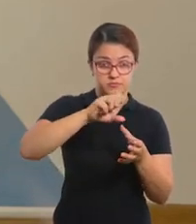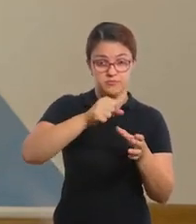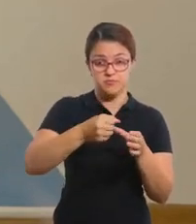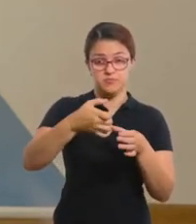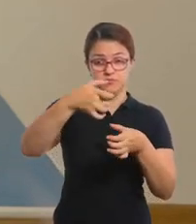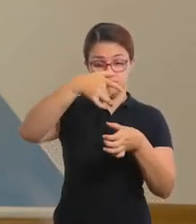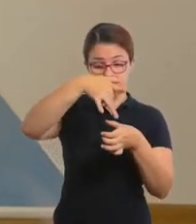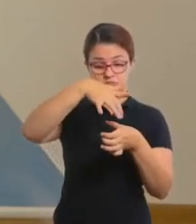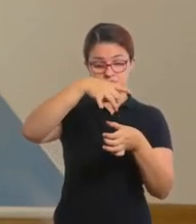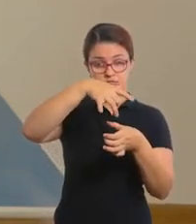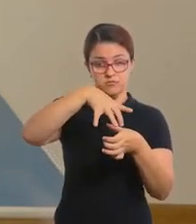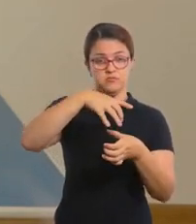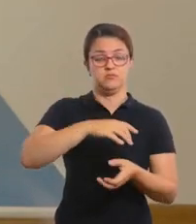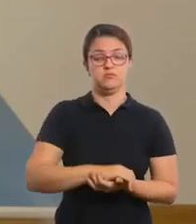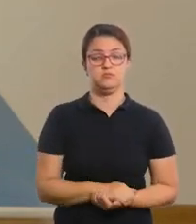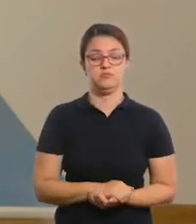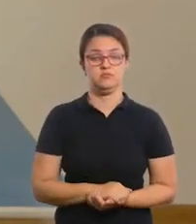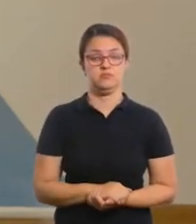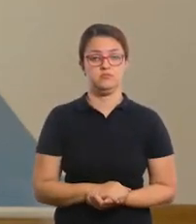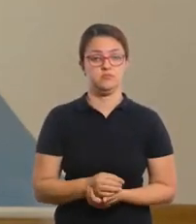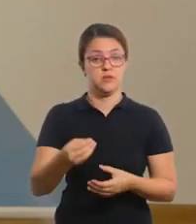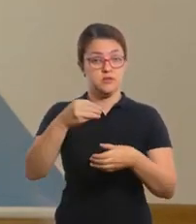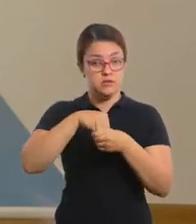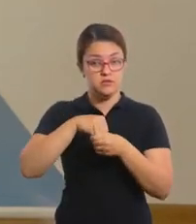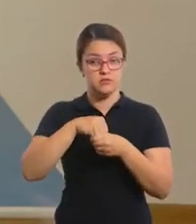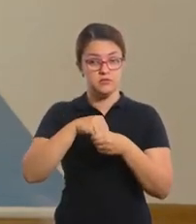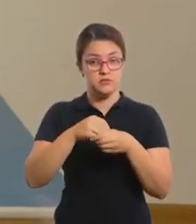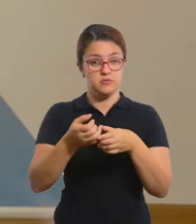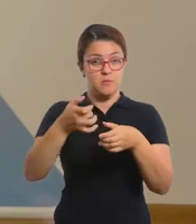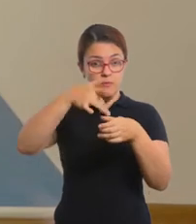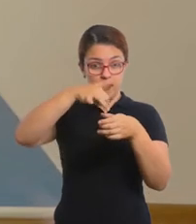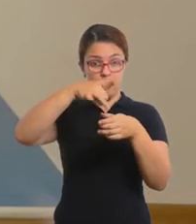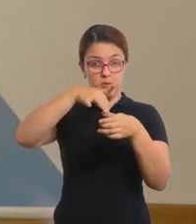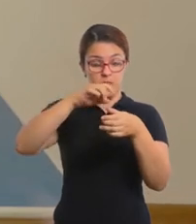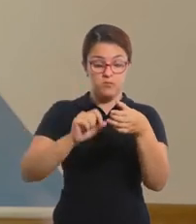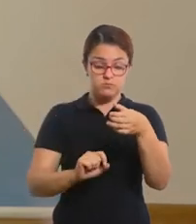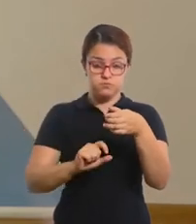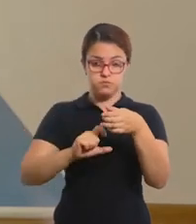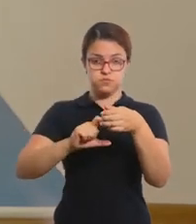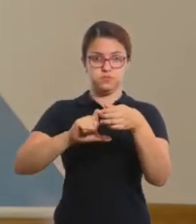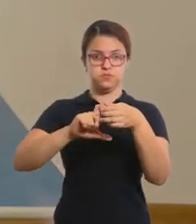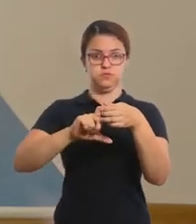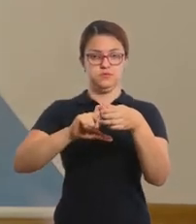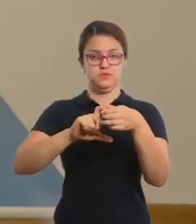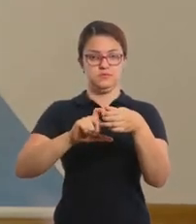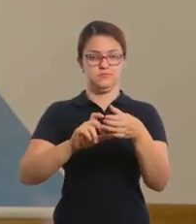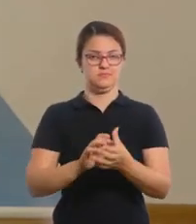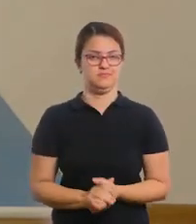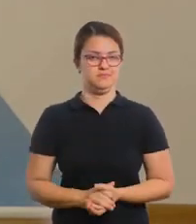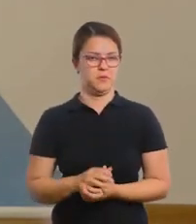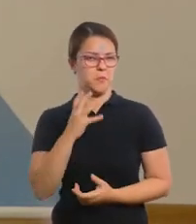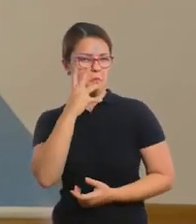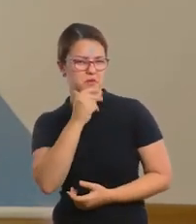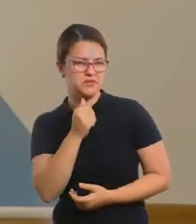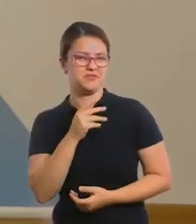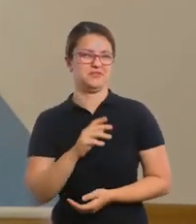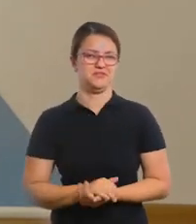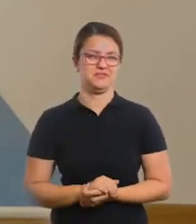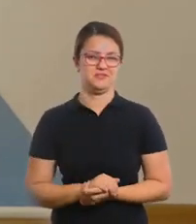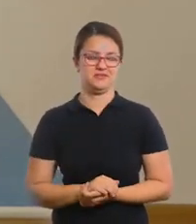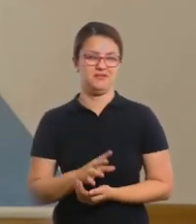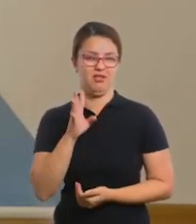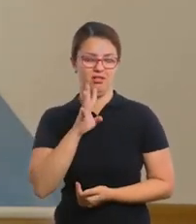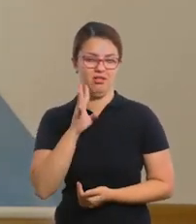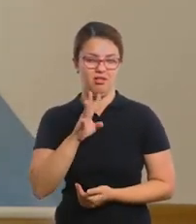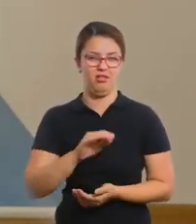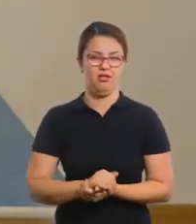bolinha e coloca lá dentro até preencher a garrafinha. Aí, para ficar mais divertido ainda, eu fiz uns